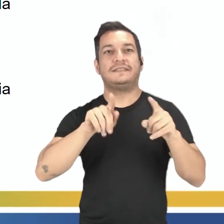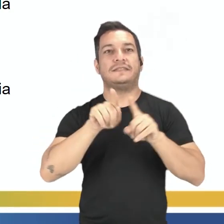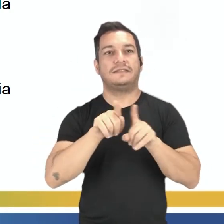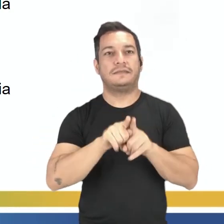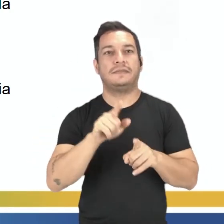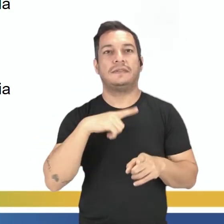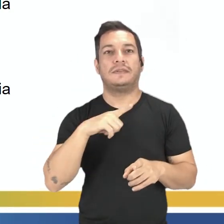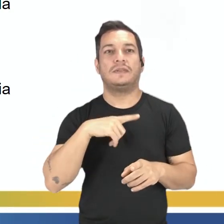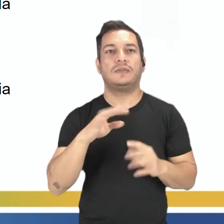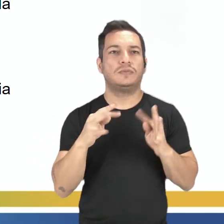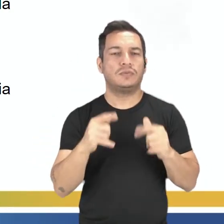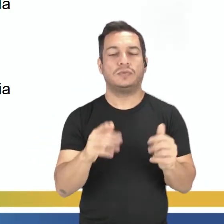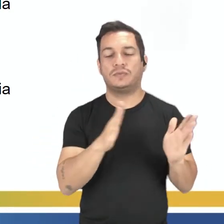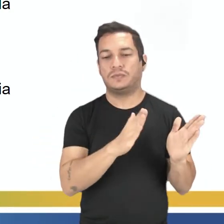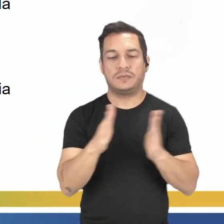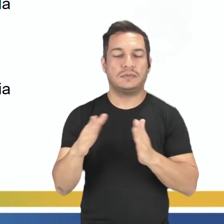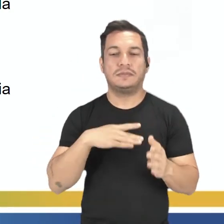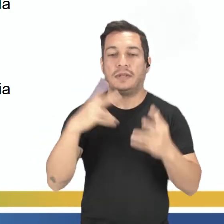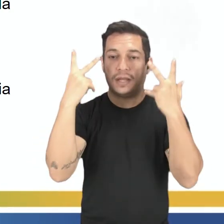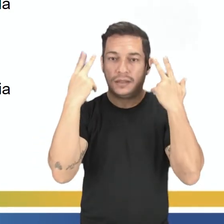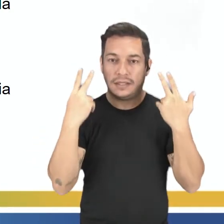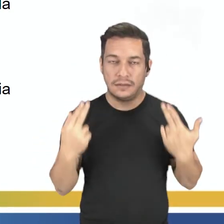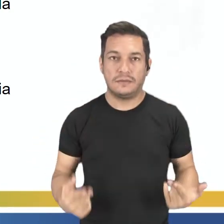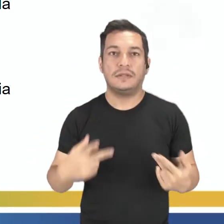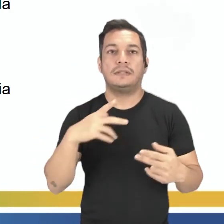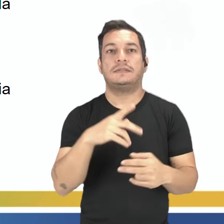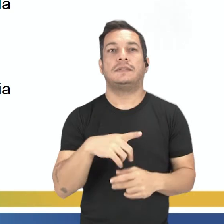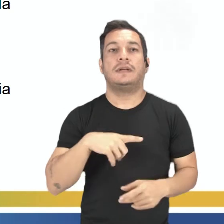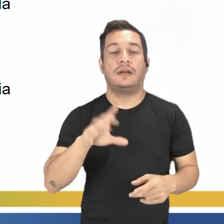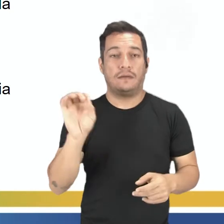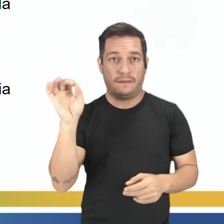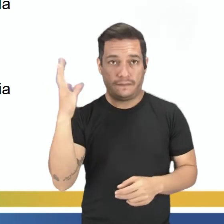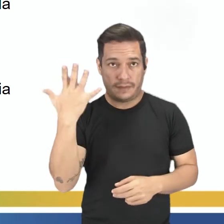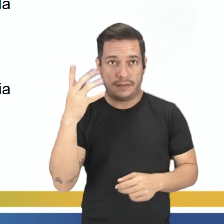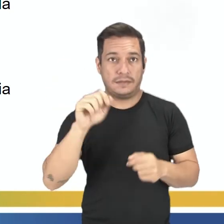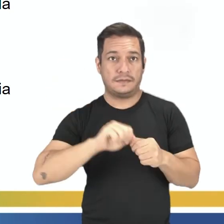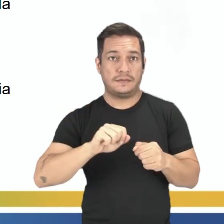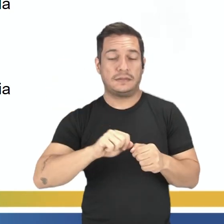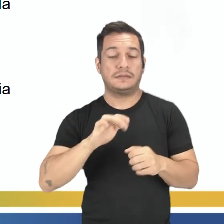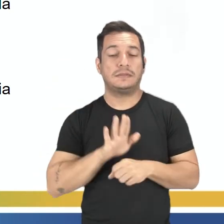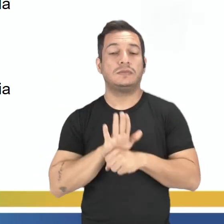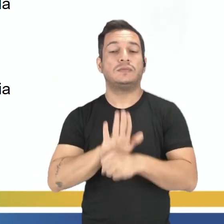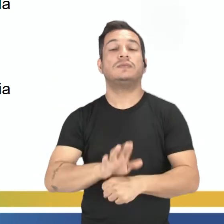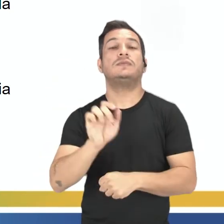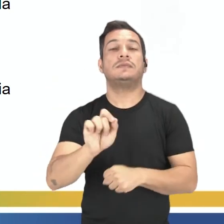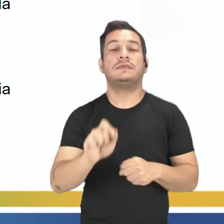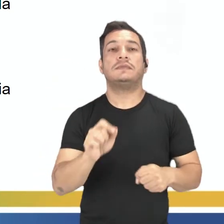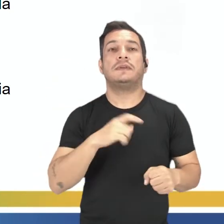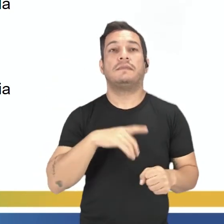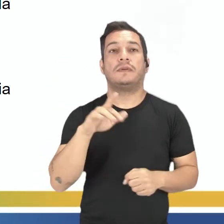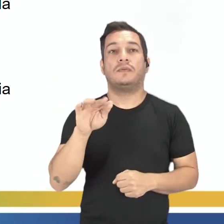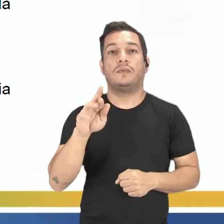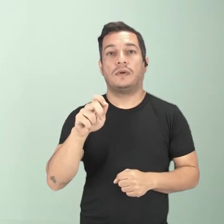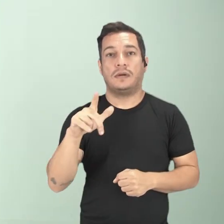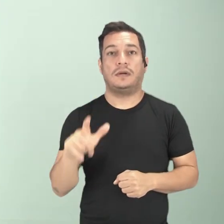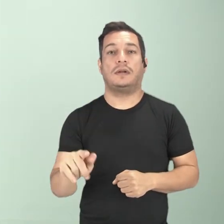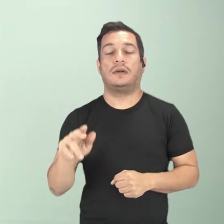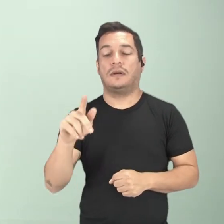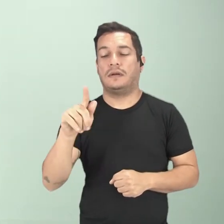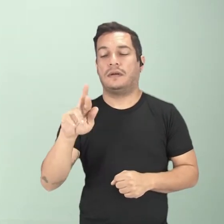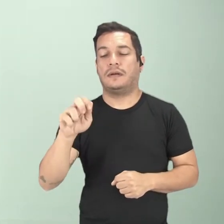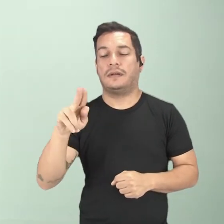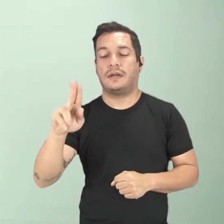caso, todos os processos que a natureza realiza, eles contribuem para que esse grau de entropia, ou se você